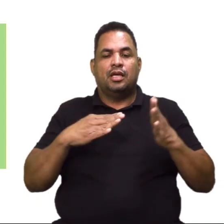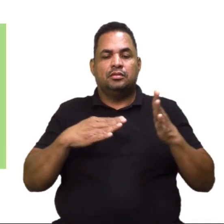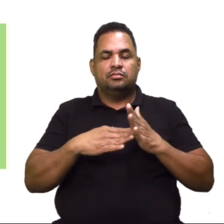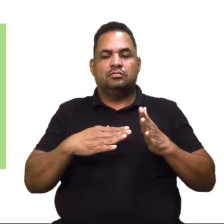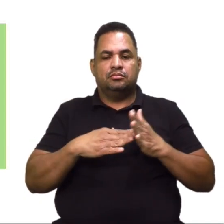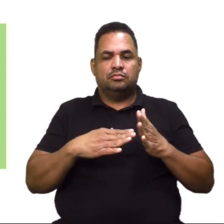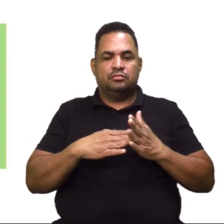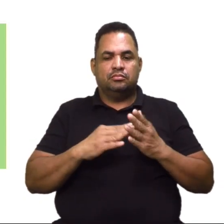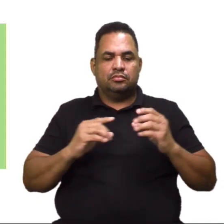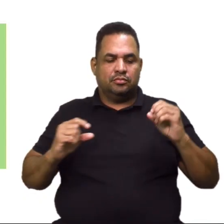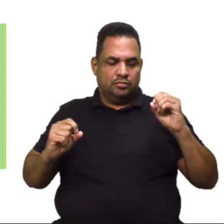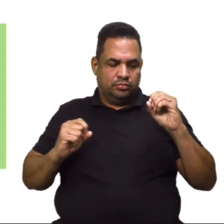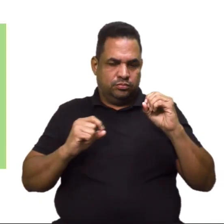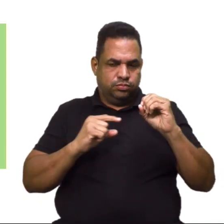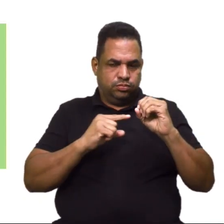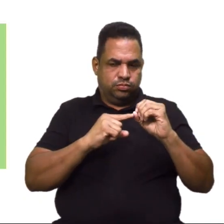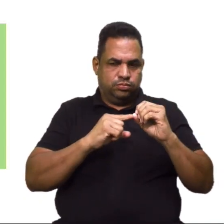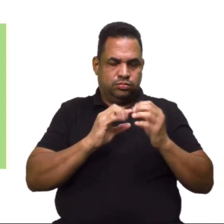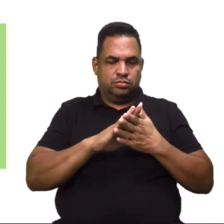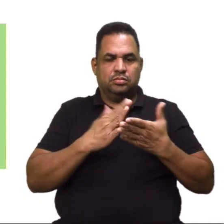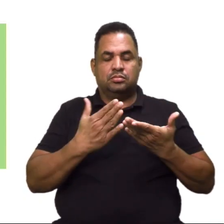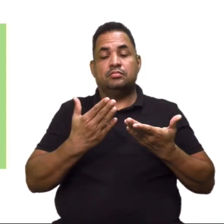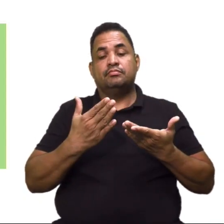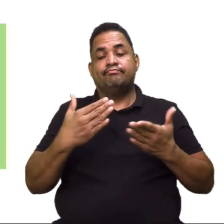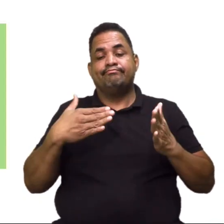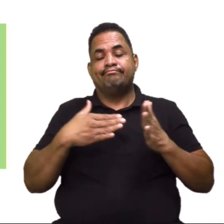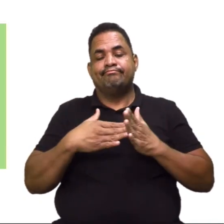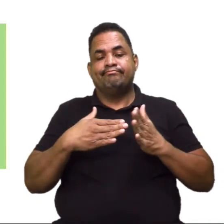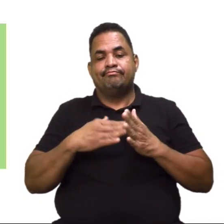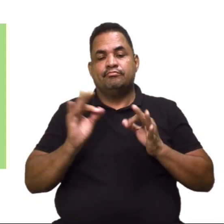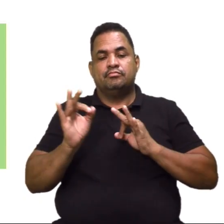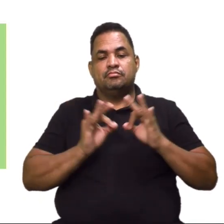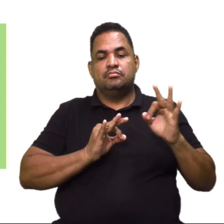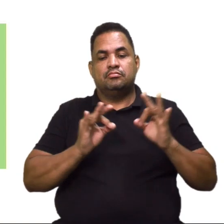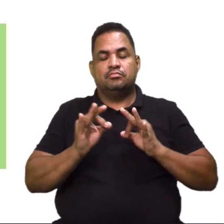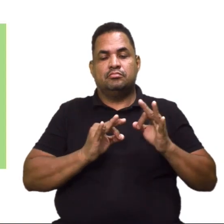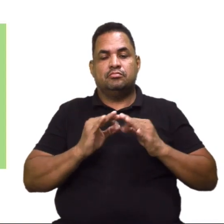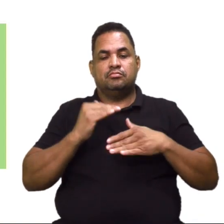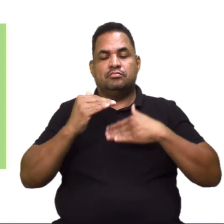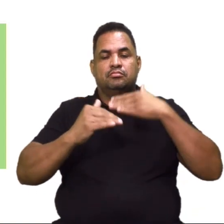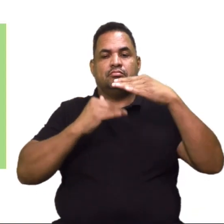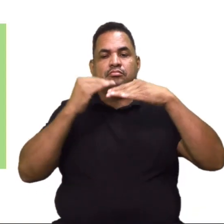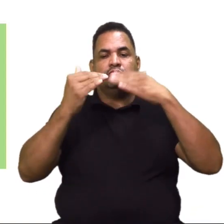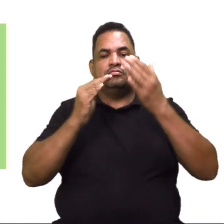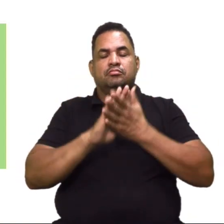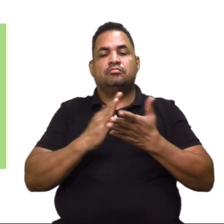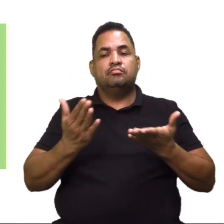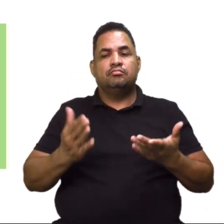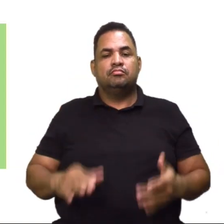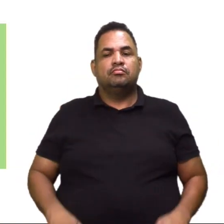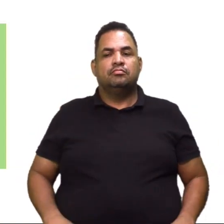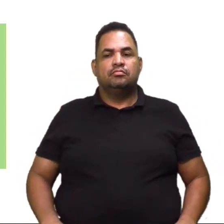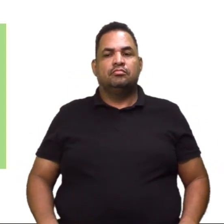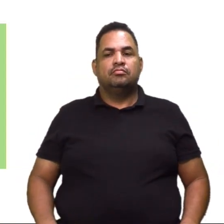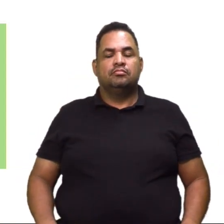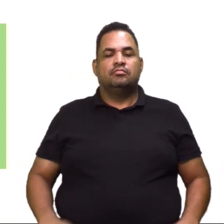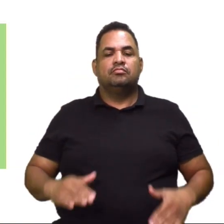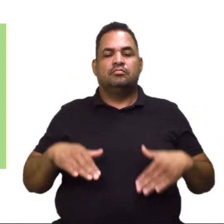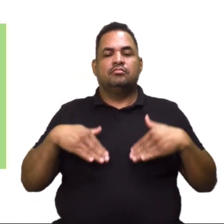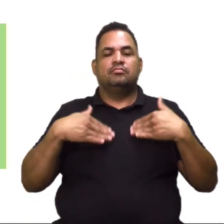a ovulação, ou impedindo a formação desses óvulos, desenvolvimento desses óvulos, enfim. Então, quando a